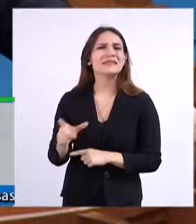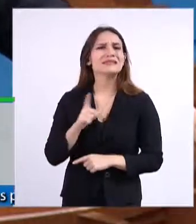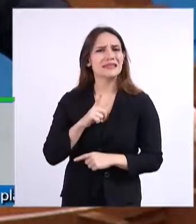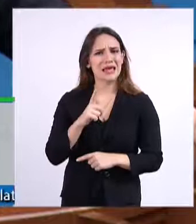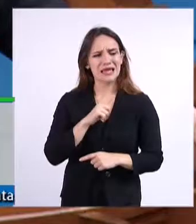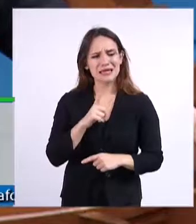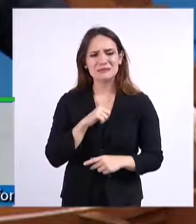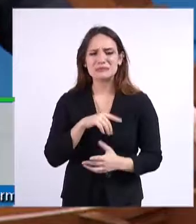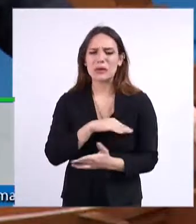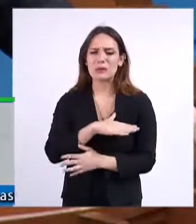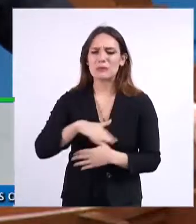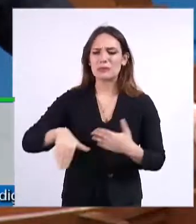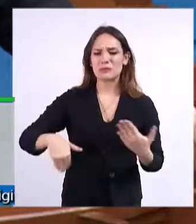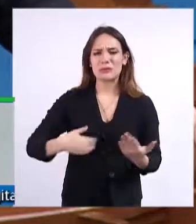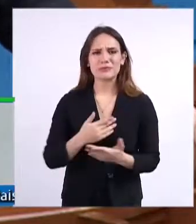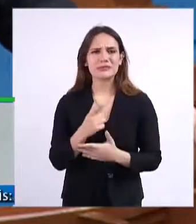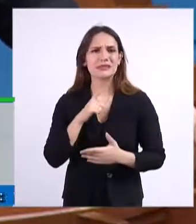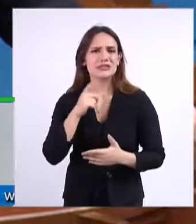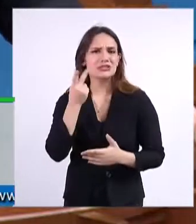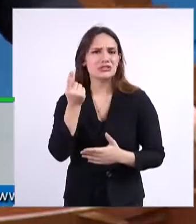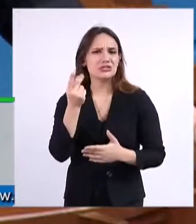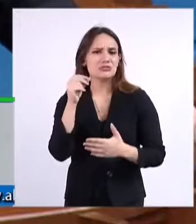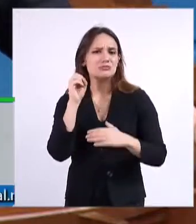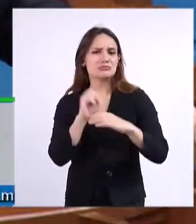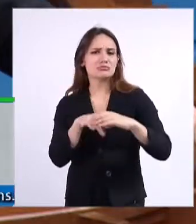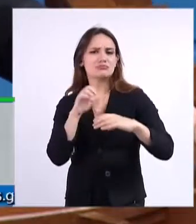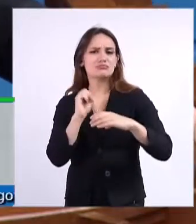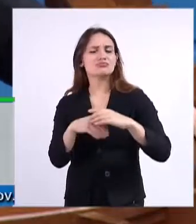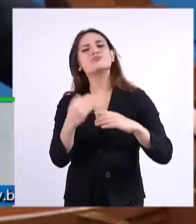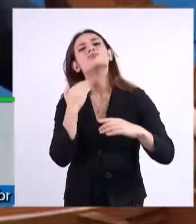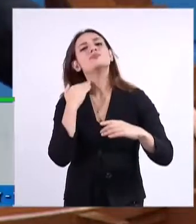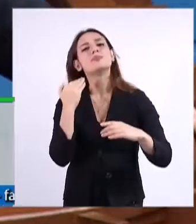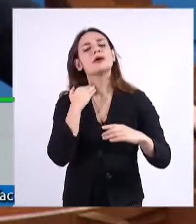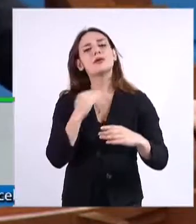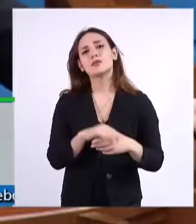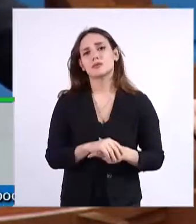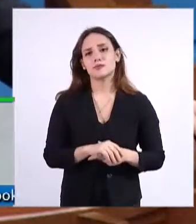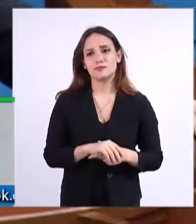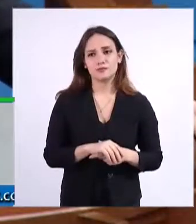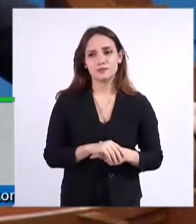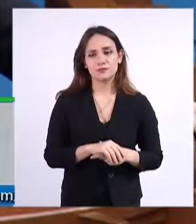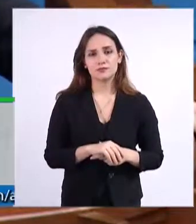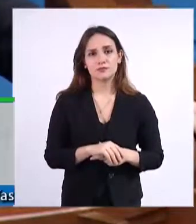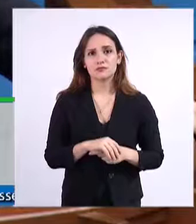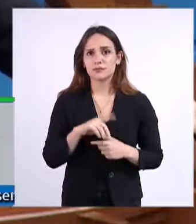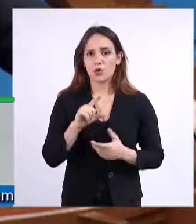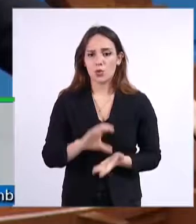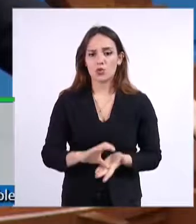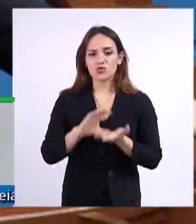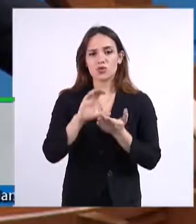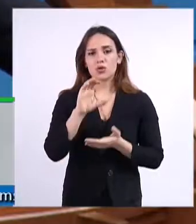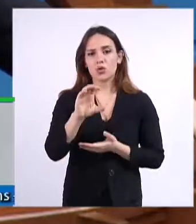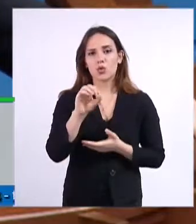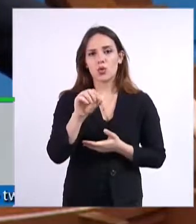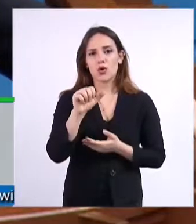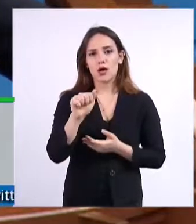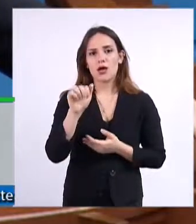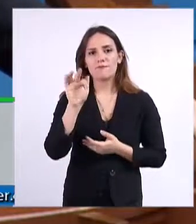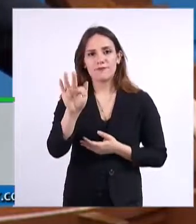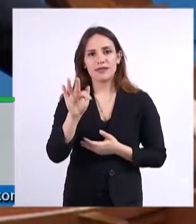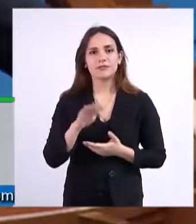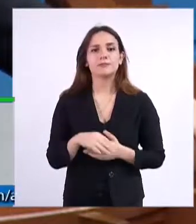de depósitos suspeitos que foram identificados pelo COAF, que